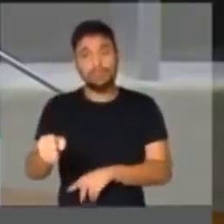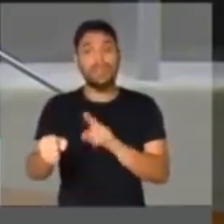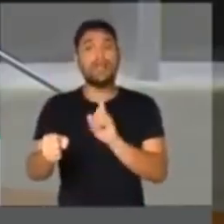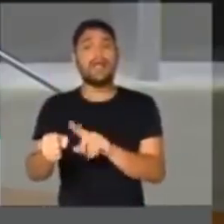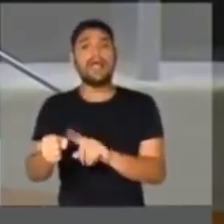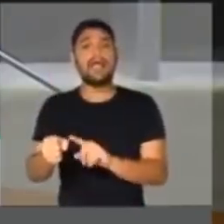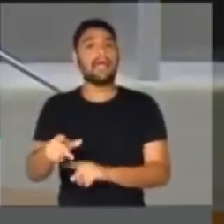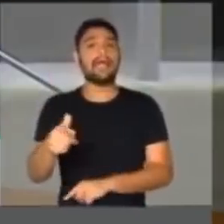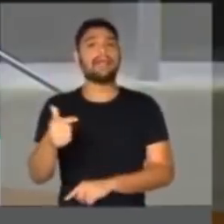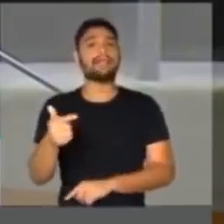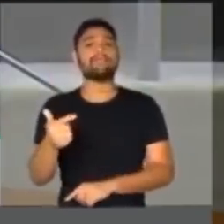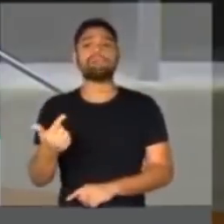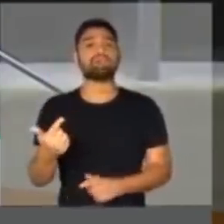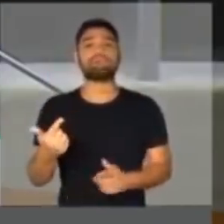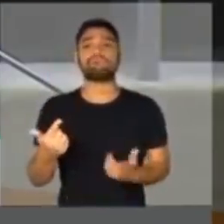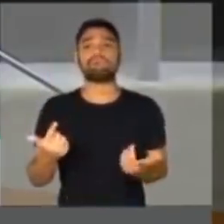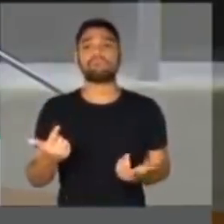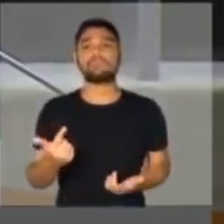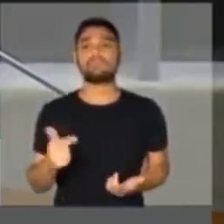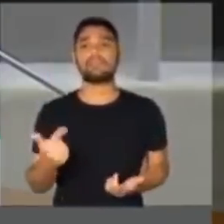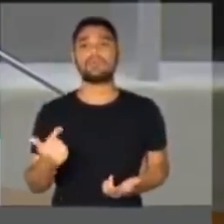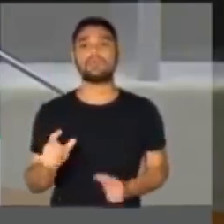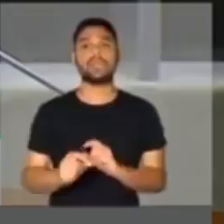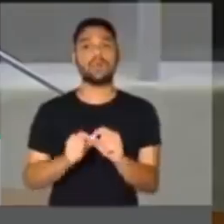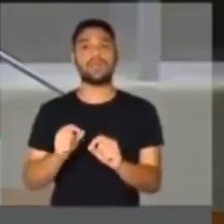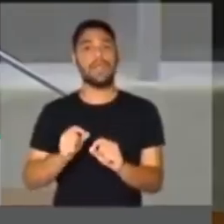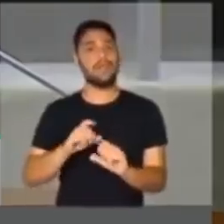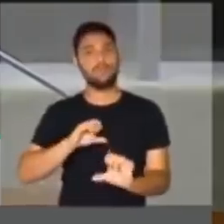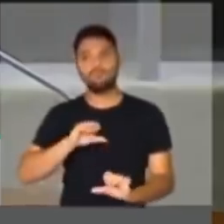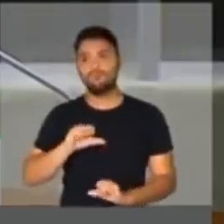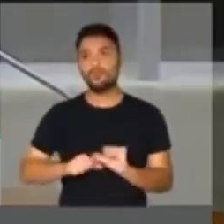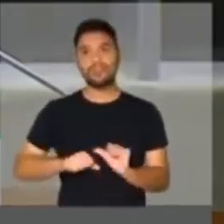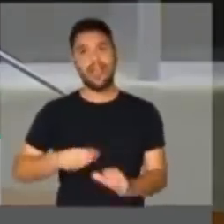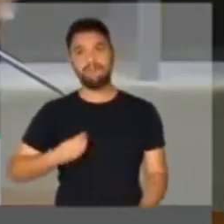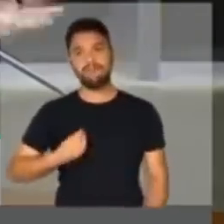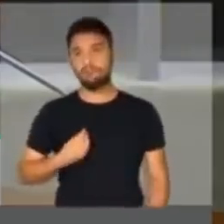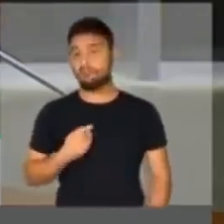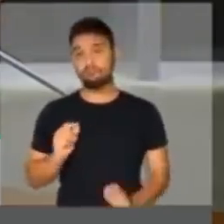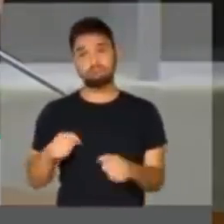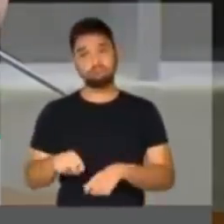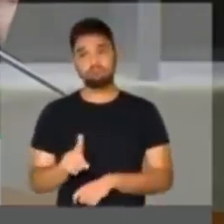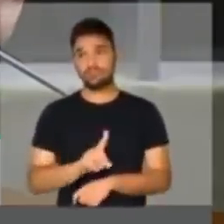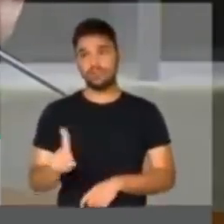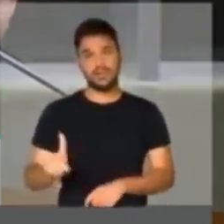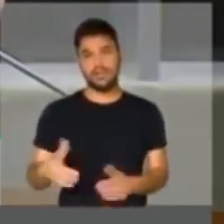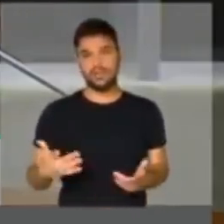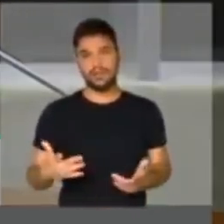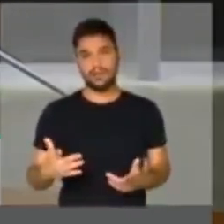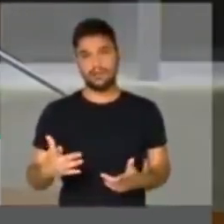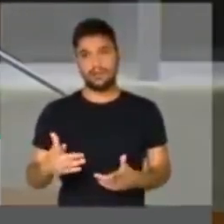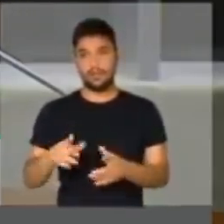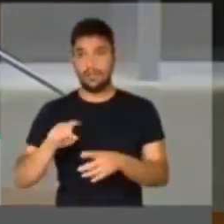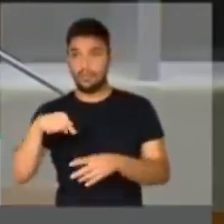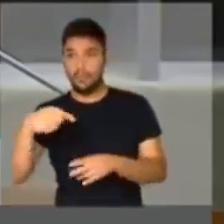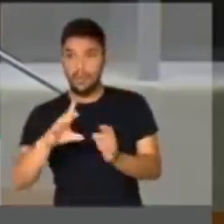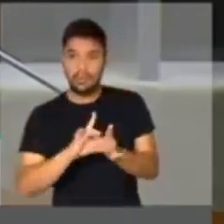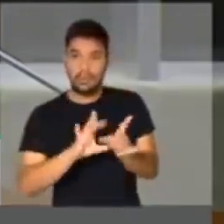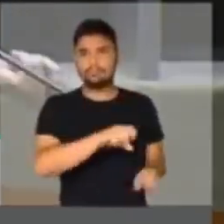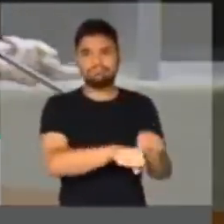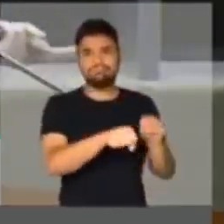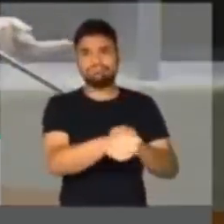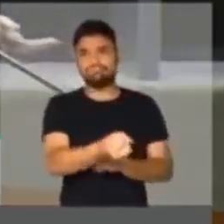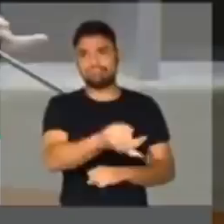desprovidas de qualquer possibilidade de ressignificar as suas vidas e interromper a trajetória